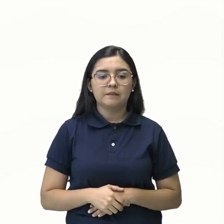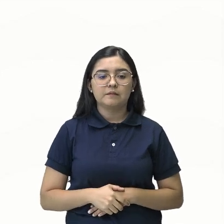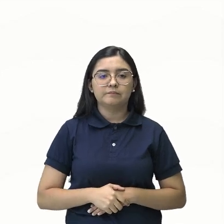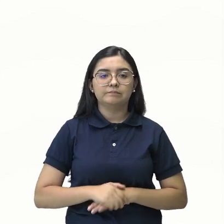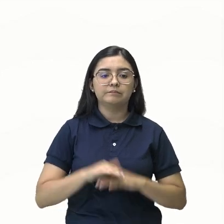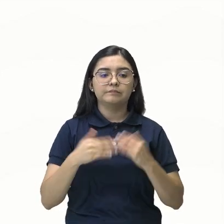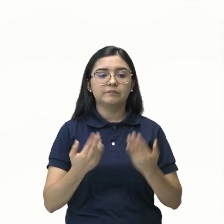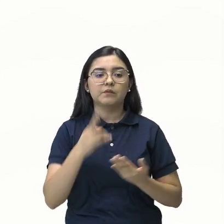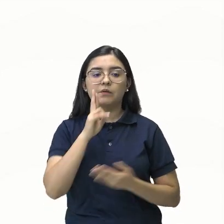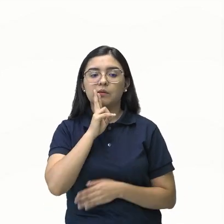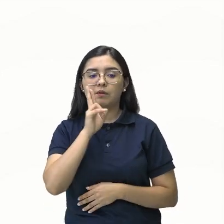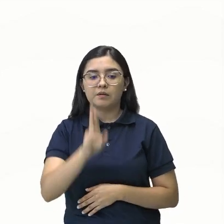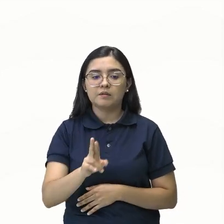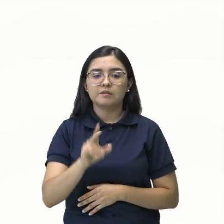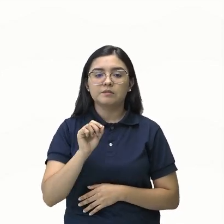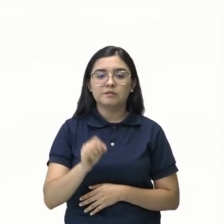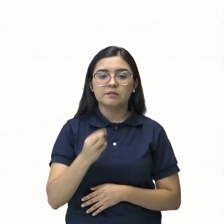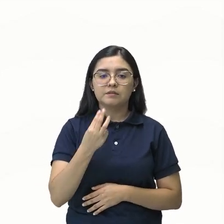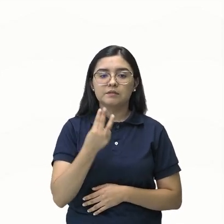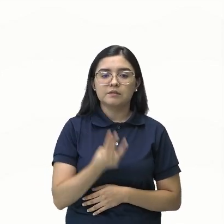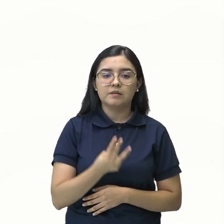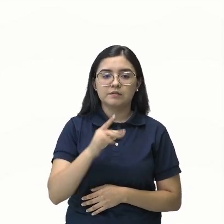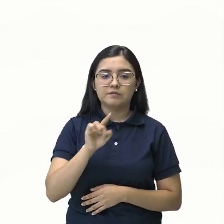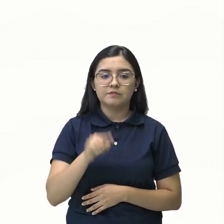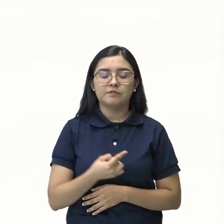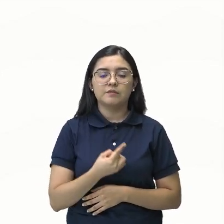meu resultado deu